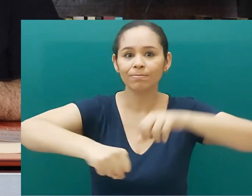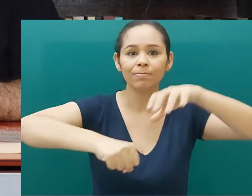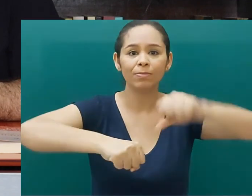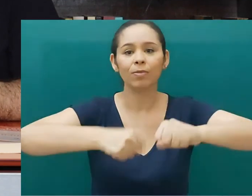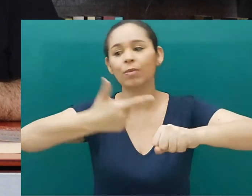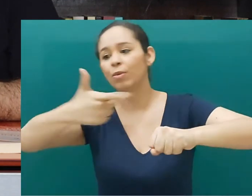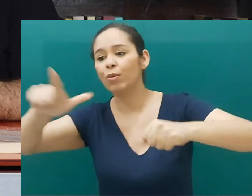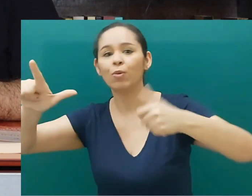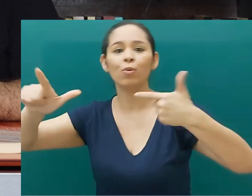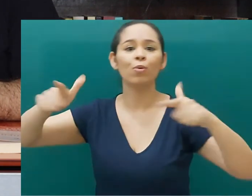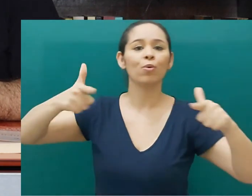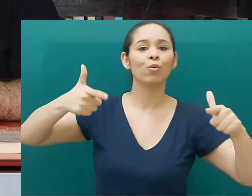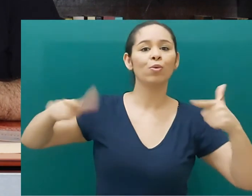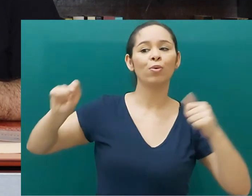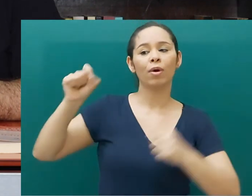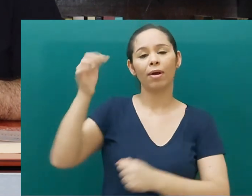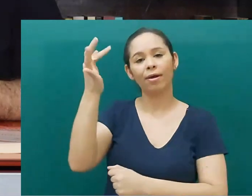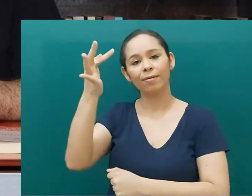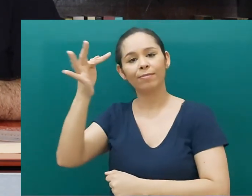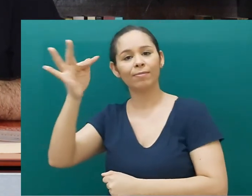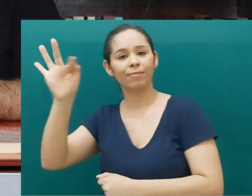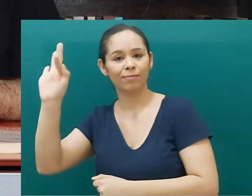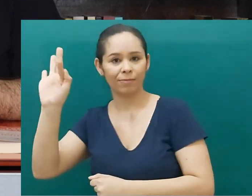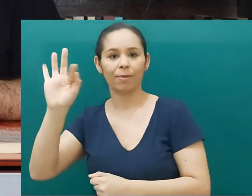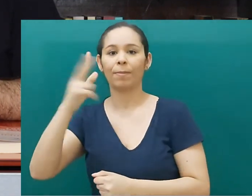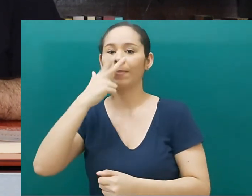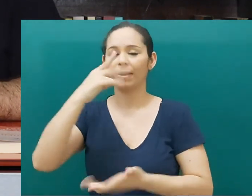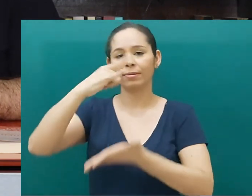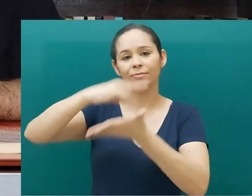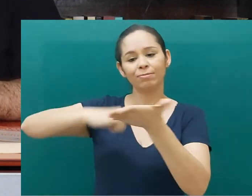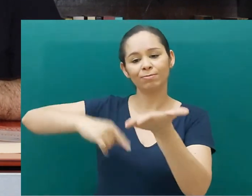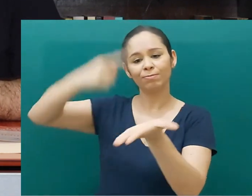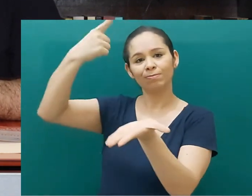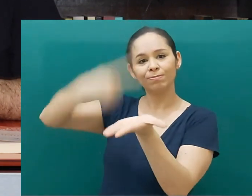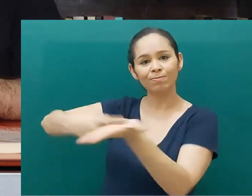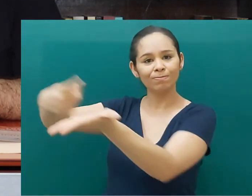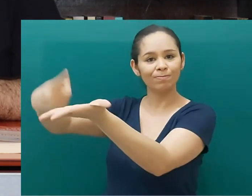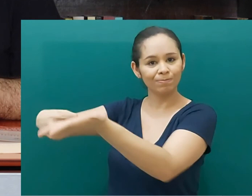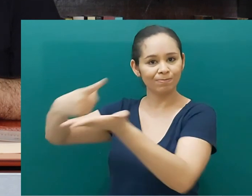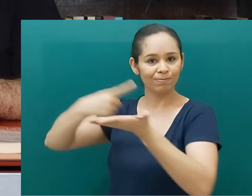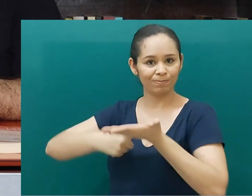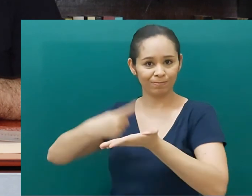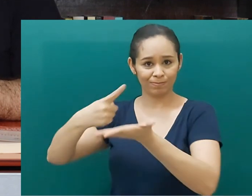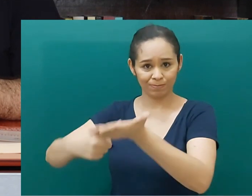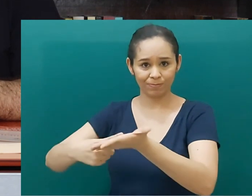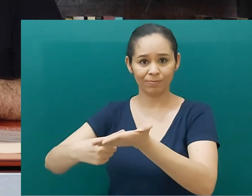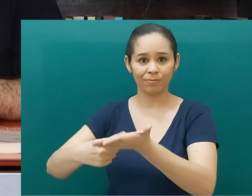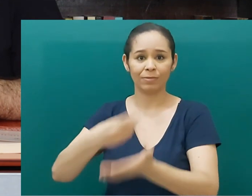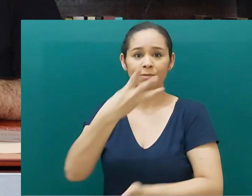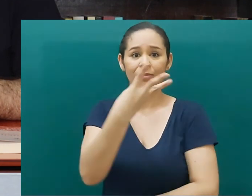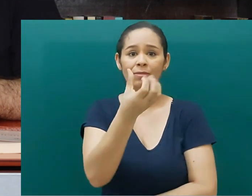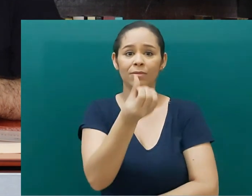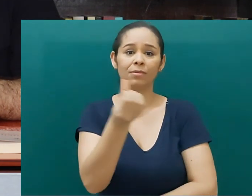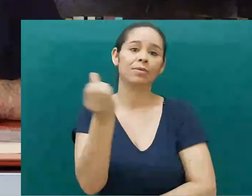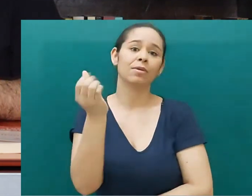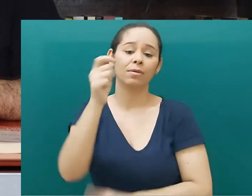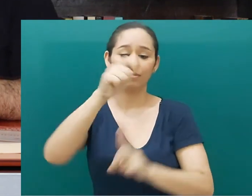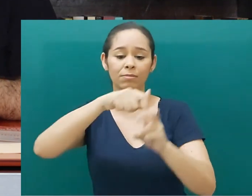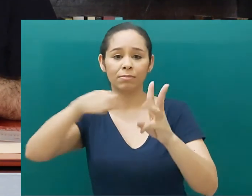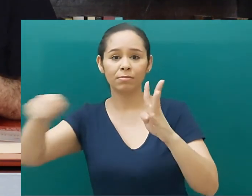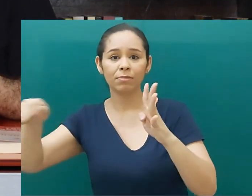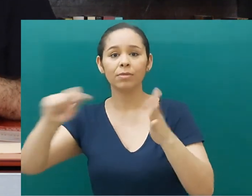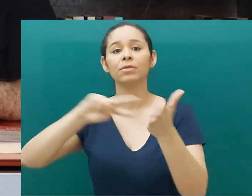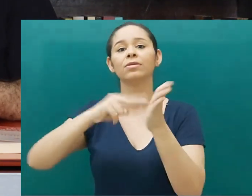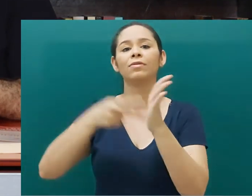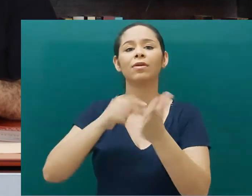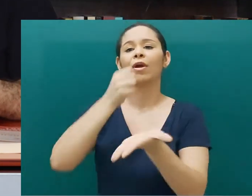local, havia por parte da França o chamado contrato, né, dos 36 meses, que na